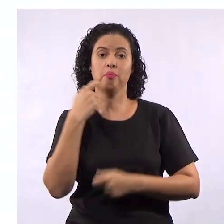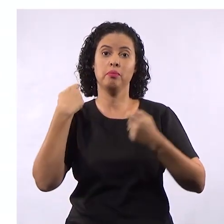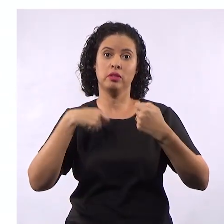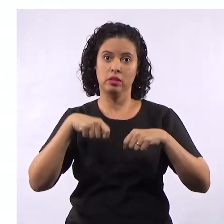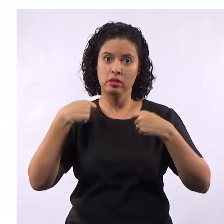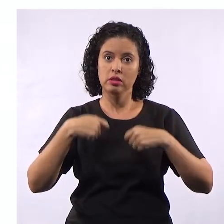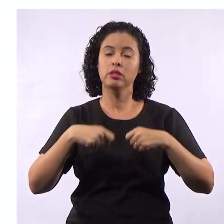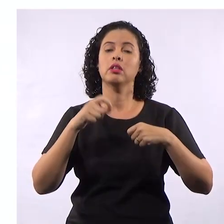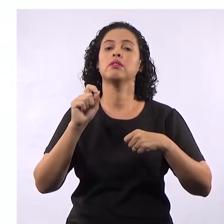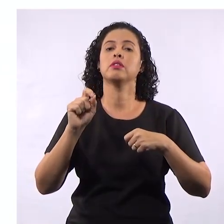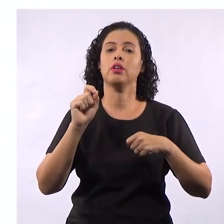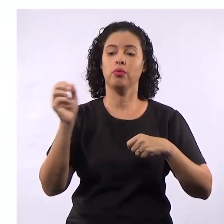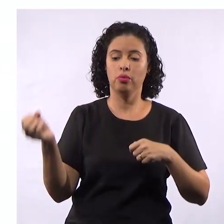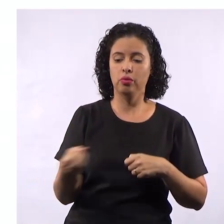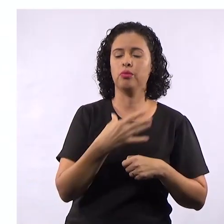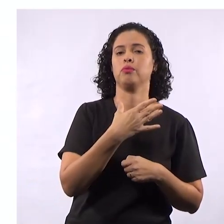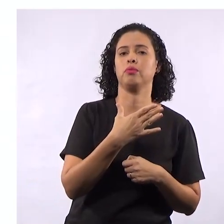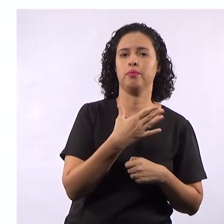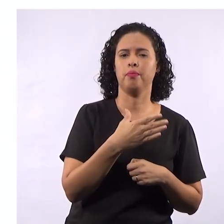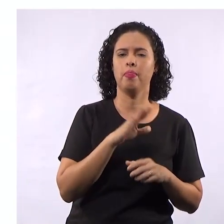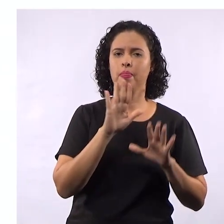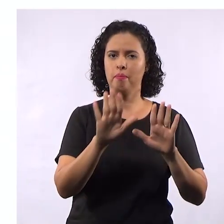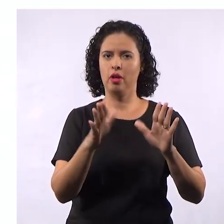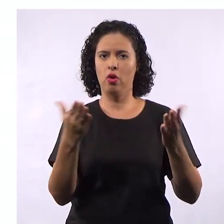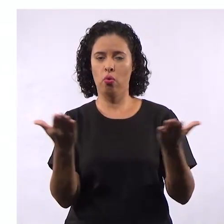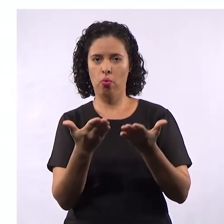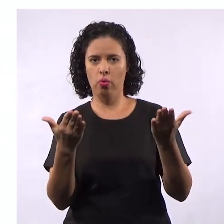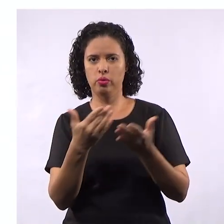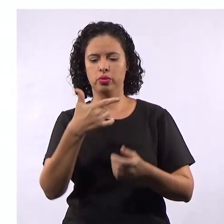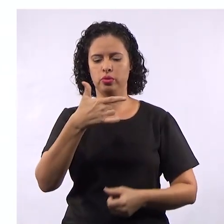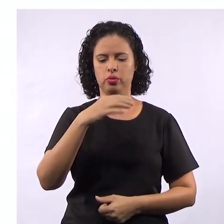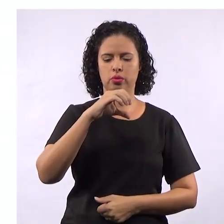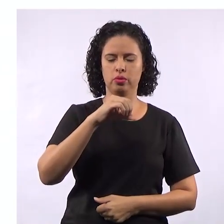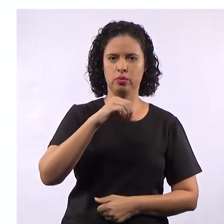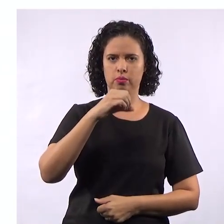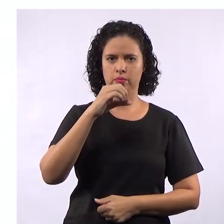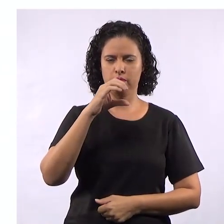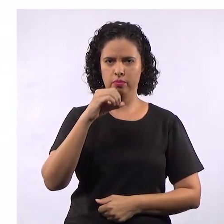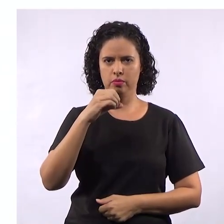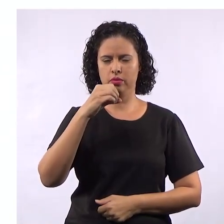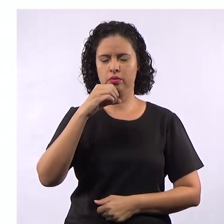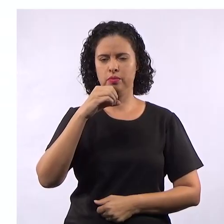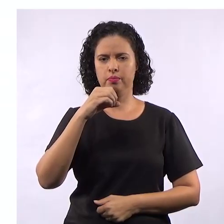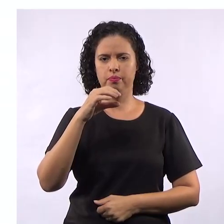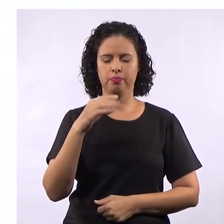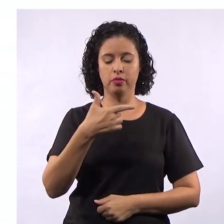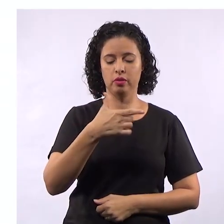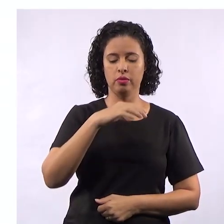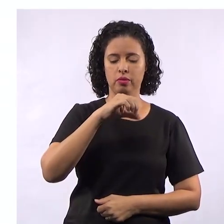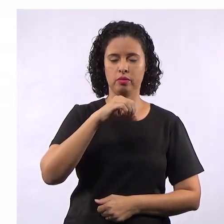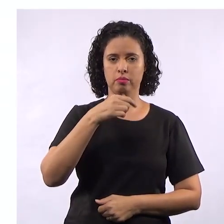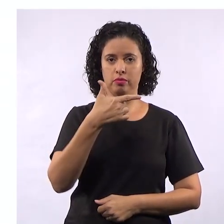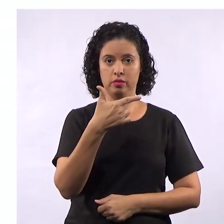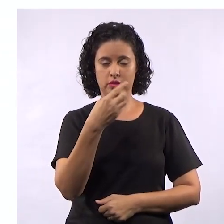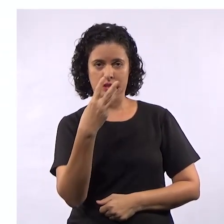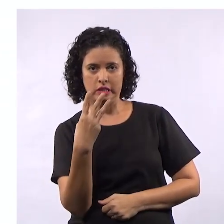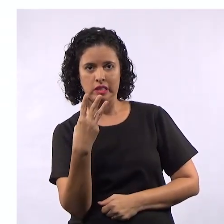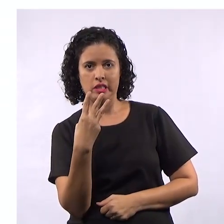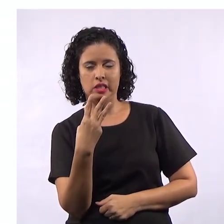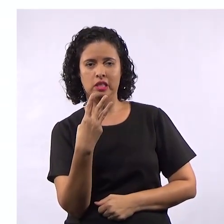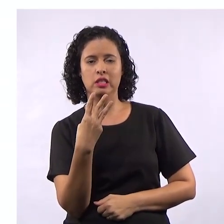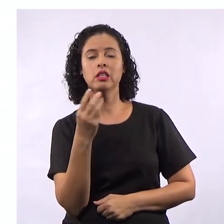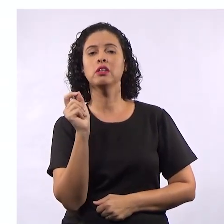parte especial. São um total de 2.046 artigos que são organizados assim, tá? Aqui na parte